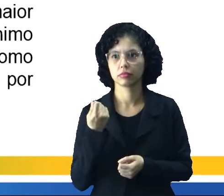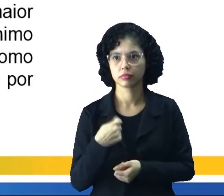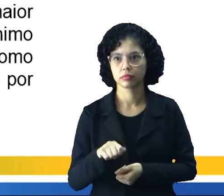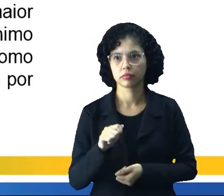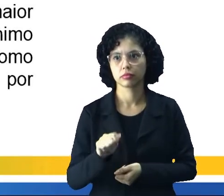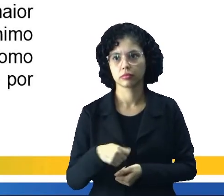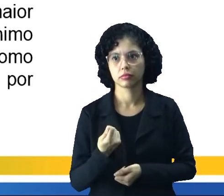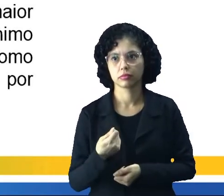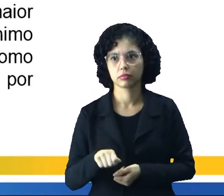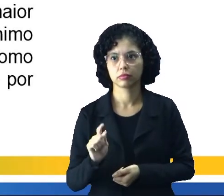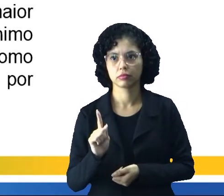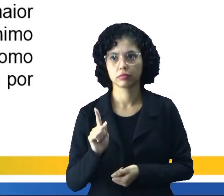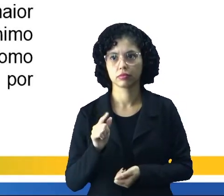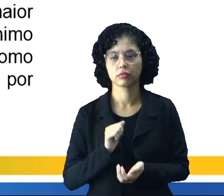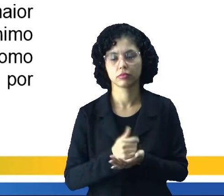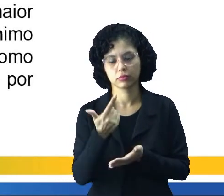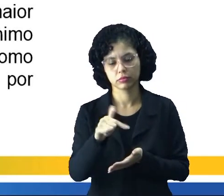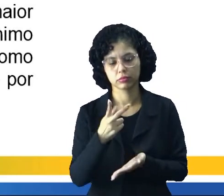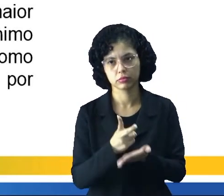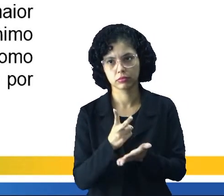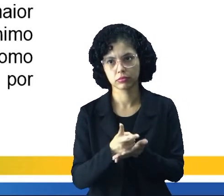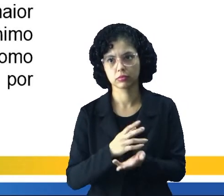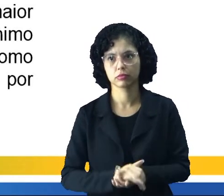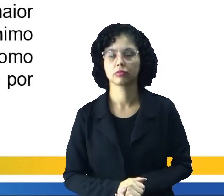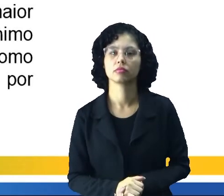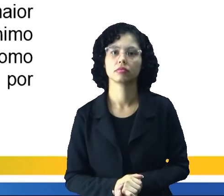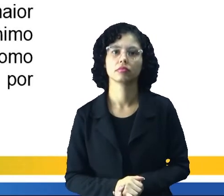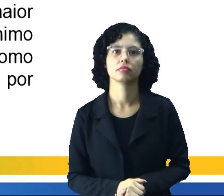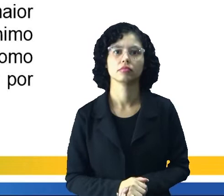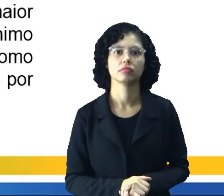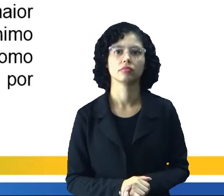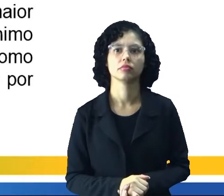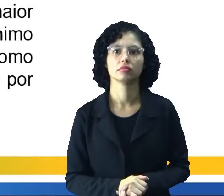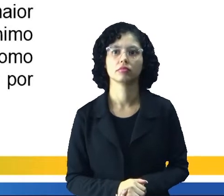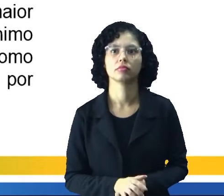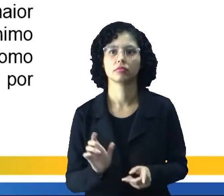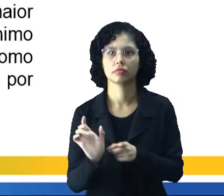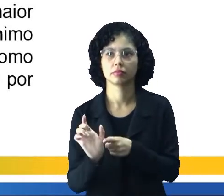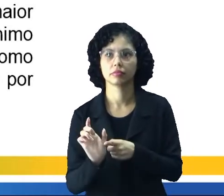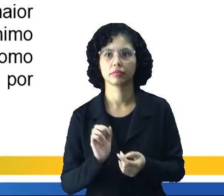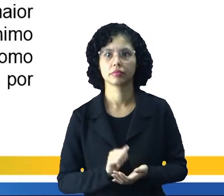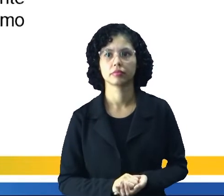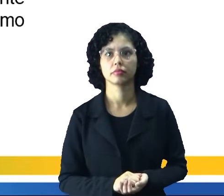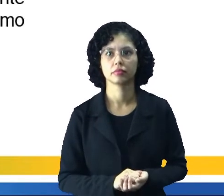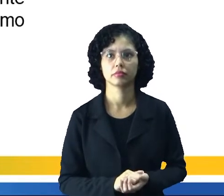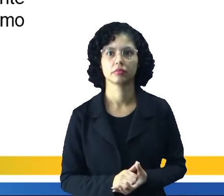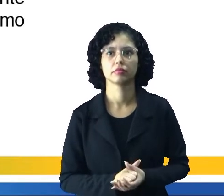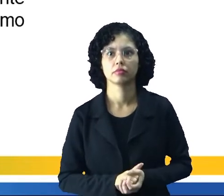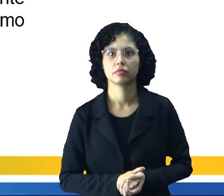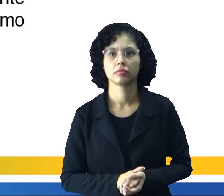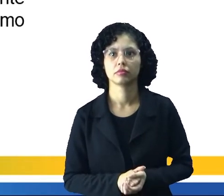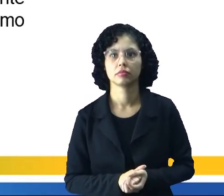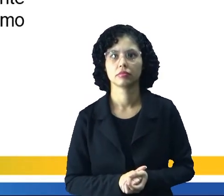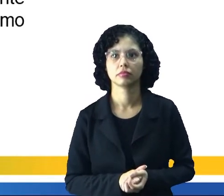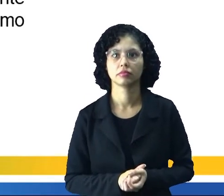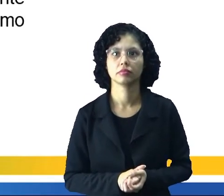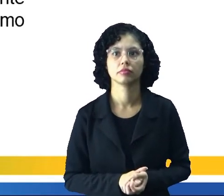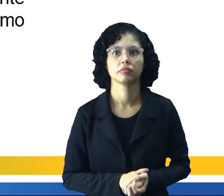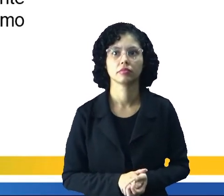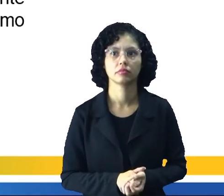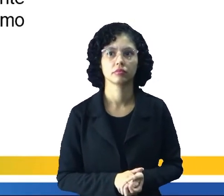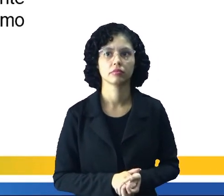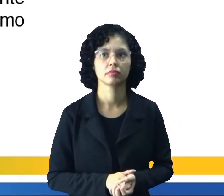estar repetindo a mesma coisa, tá bom? A mesma palavra. Mais na frente nós vamos ver, ó,